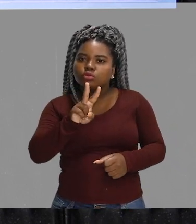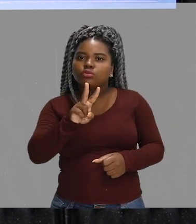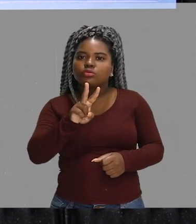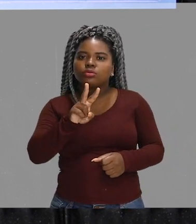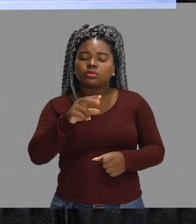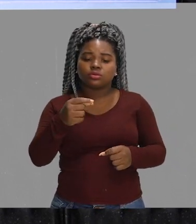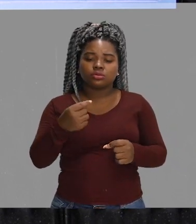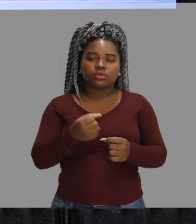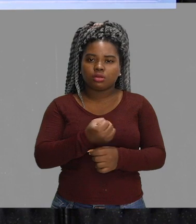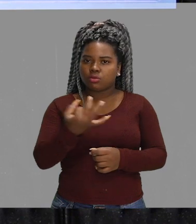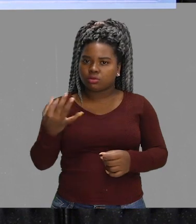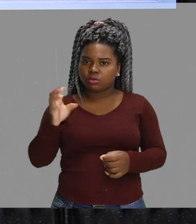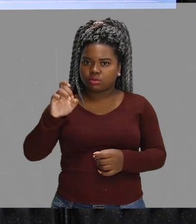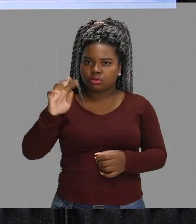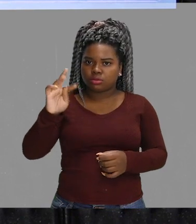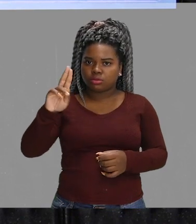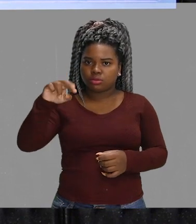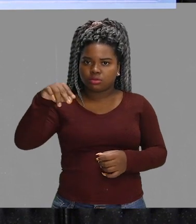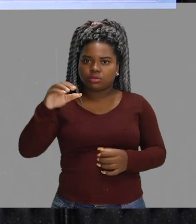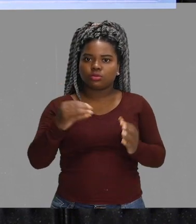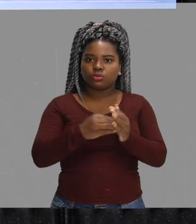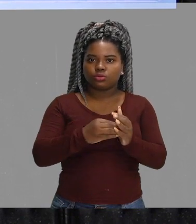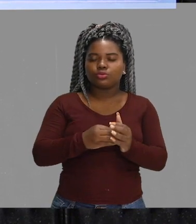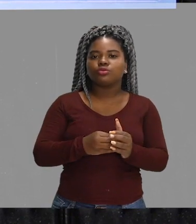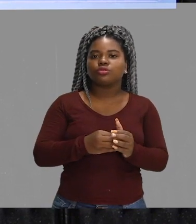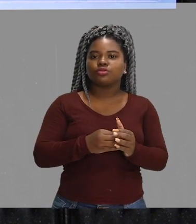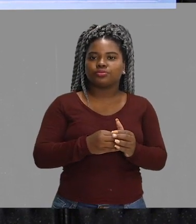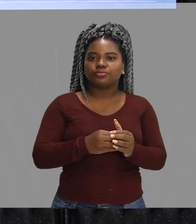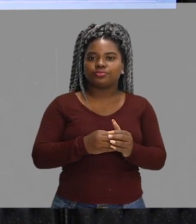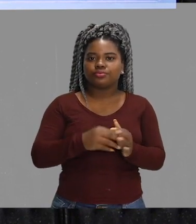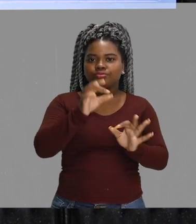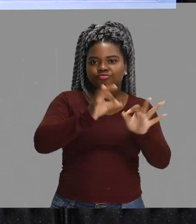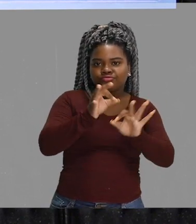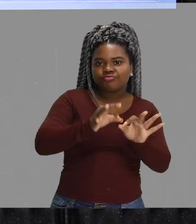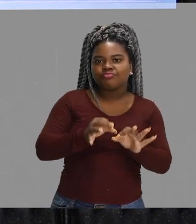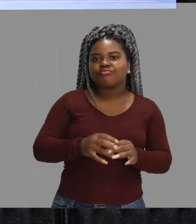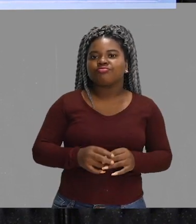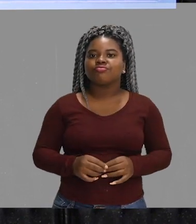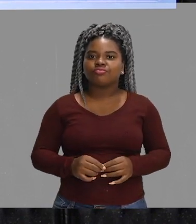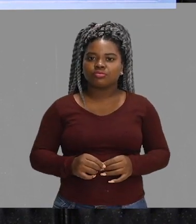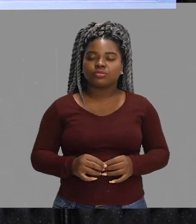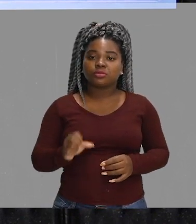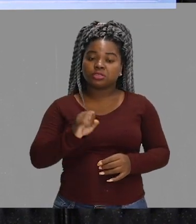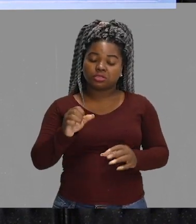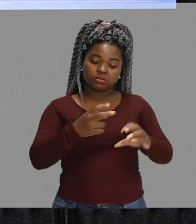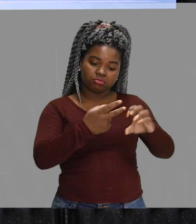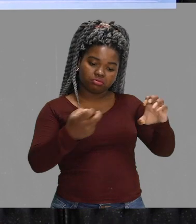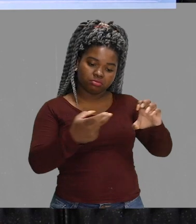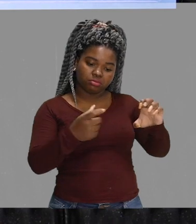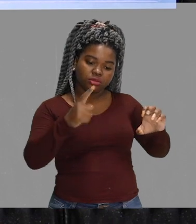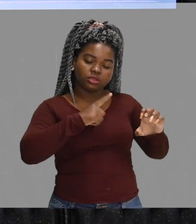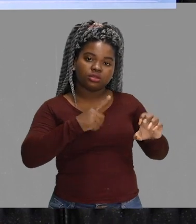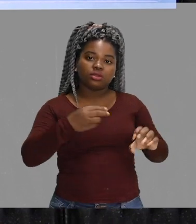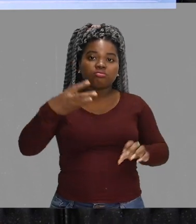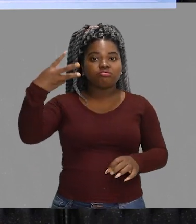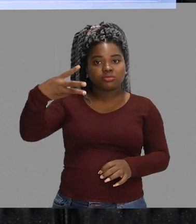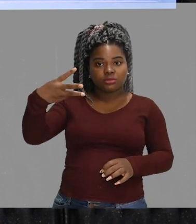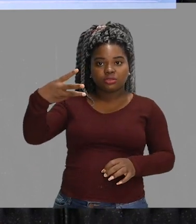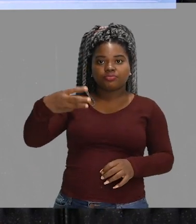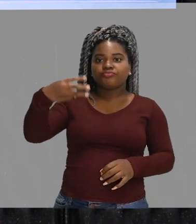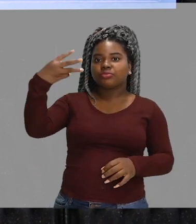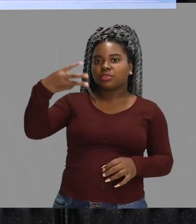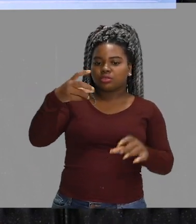outros elementos químicos. Para fechar, algumas questões. Dadas as configurações abaixo, associe